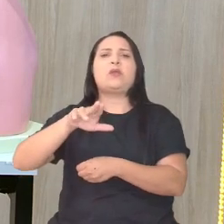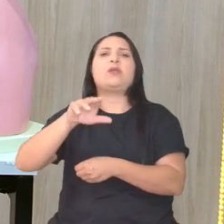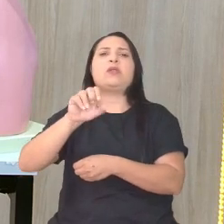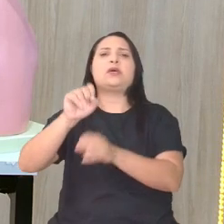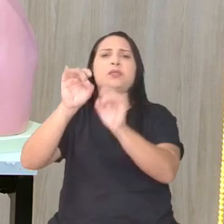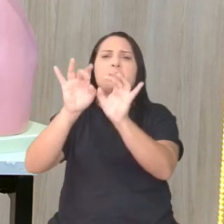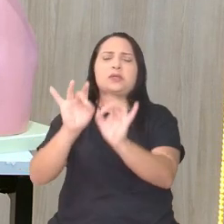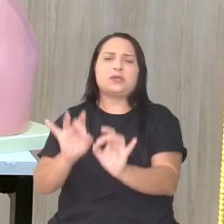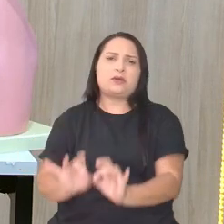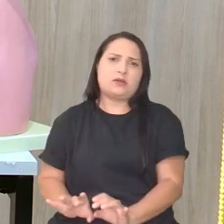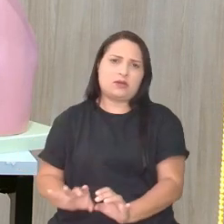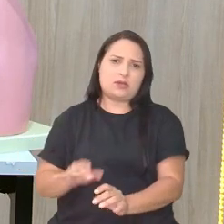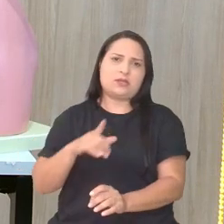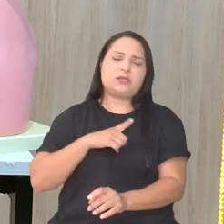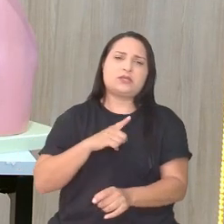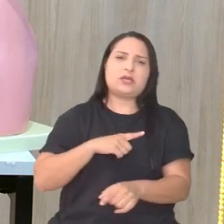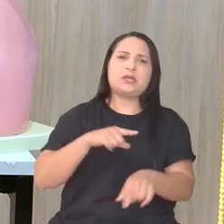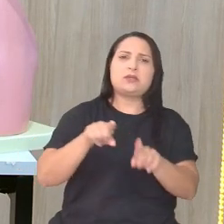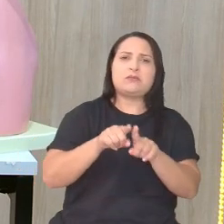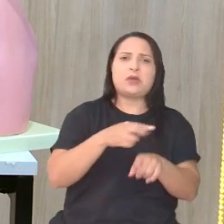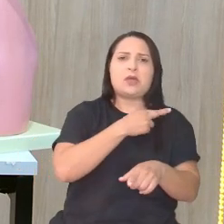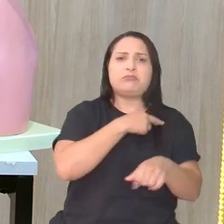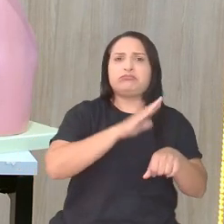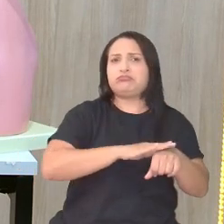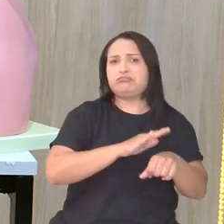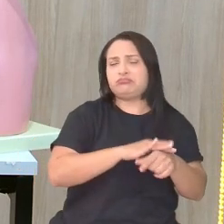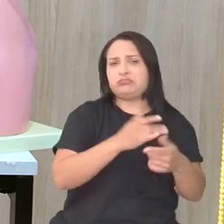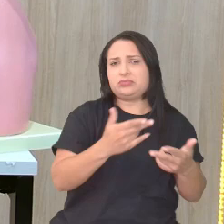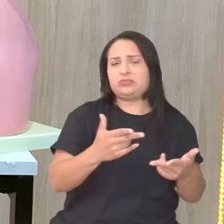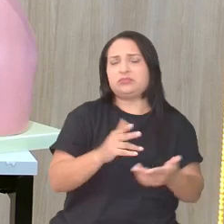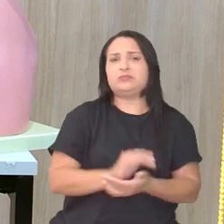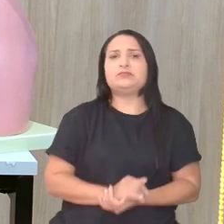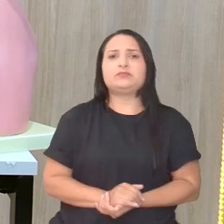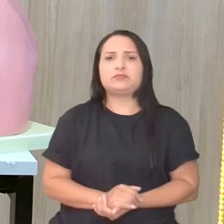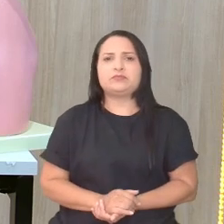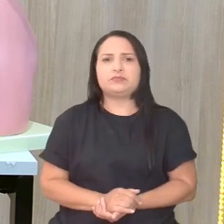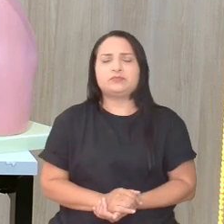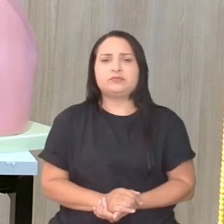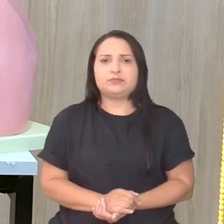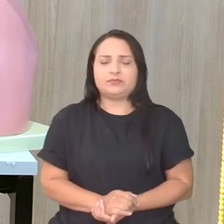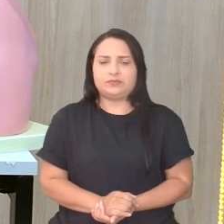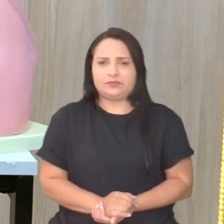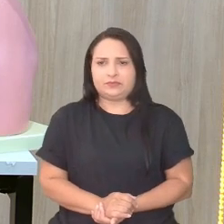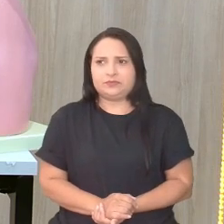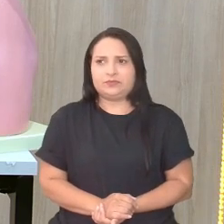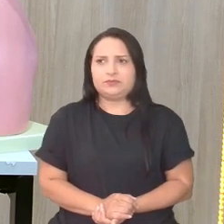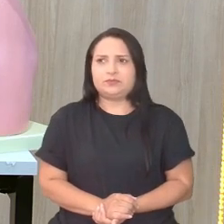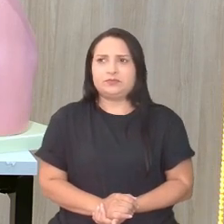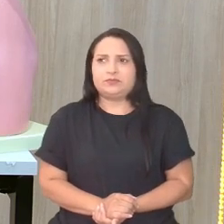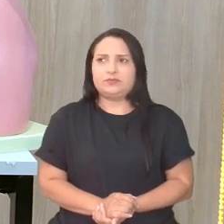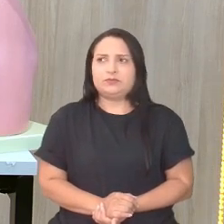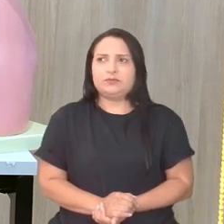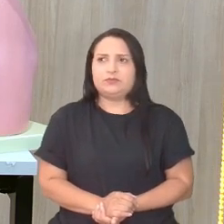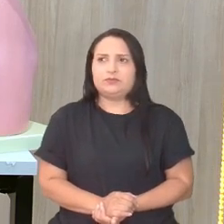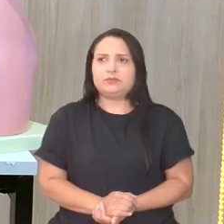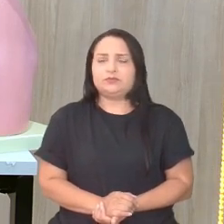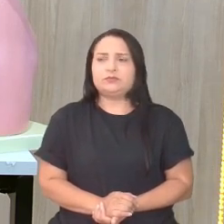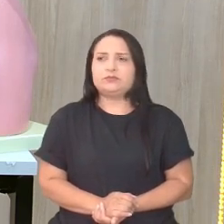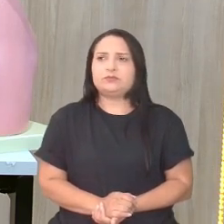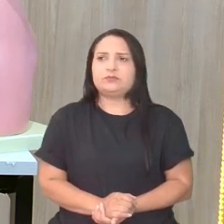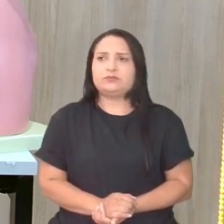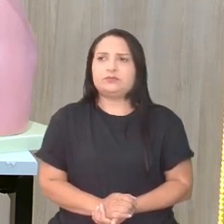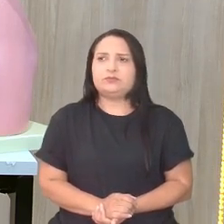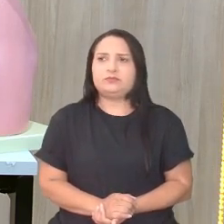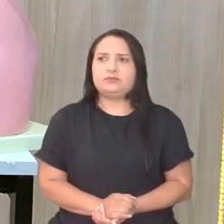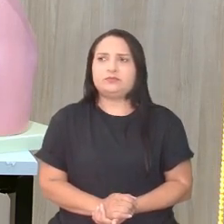células que têm função. Na hora que eles estão formando aquele tecido, eles têm funções semelhantes. Vamos lá? Então,